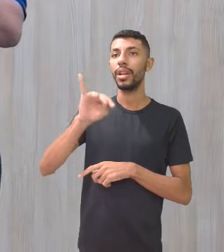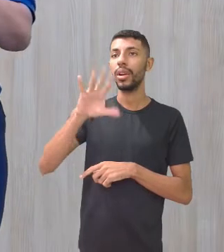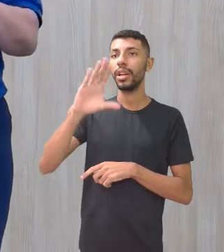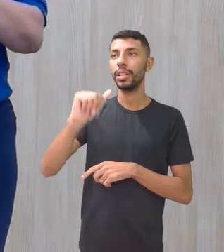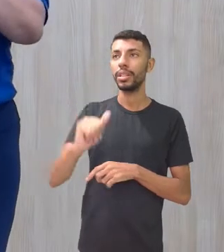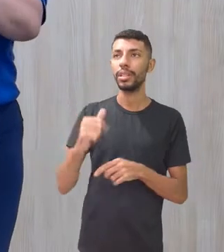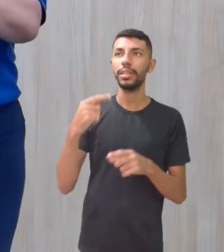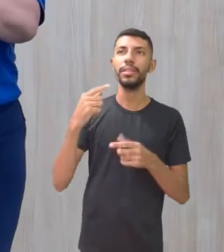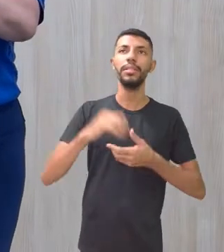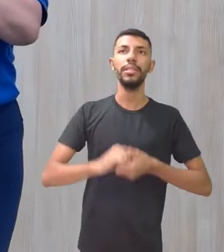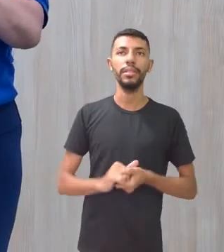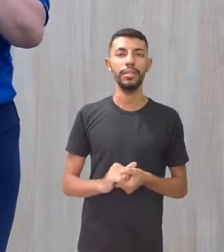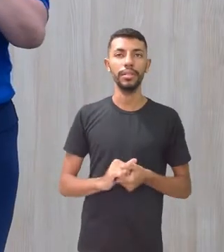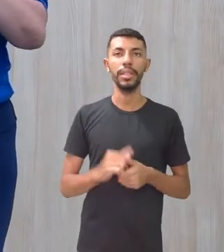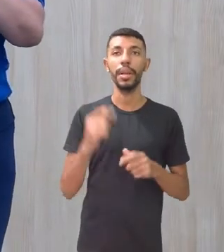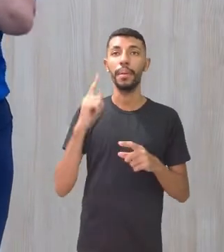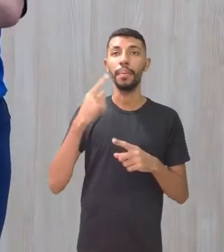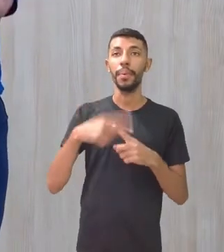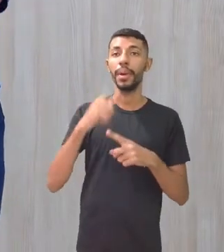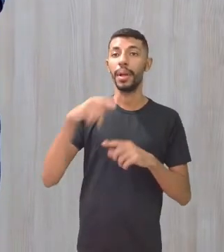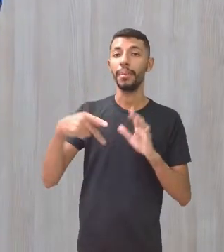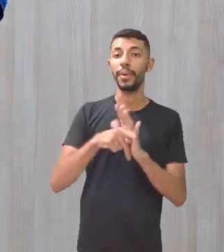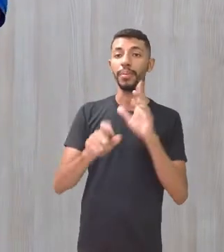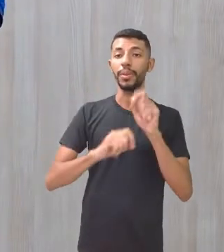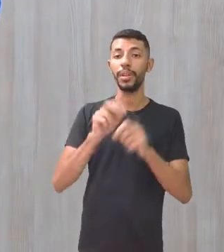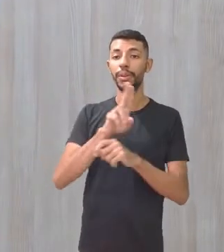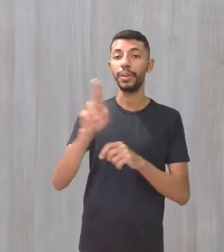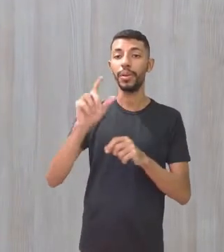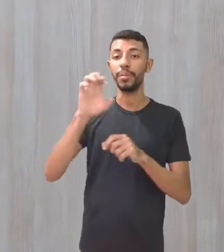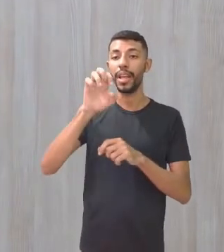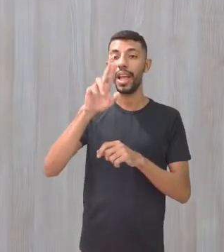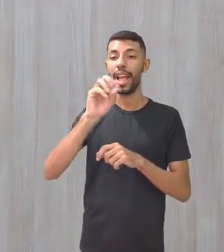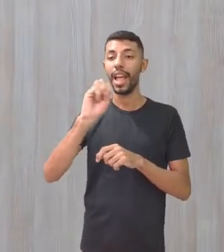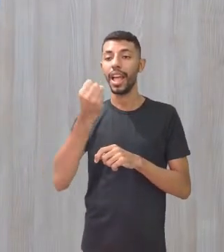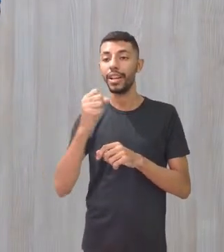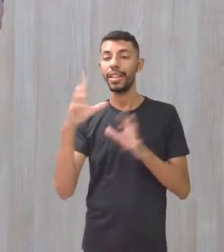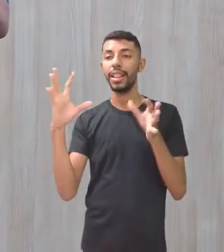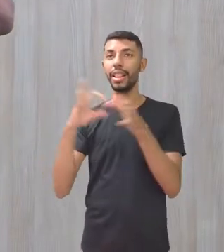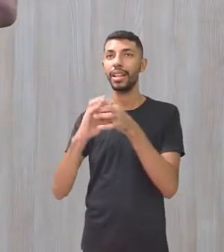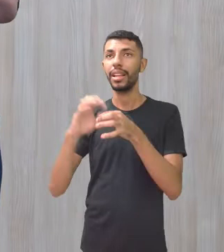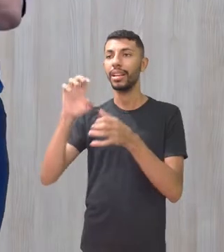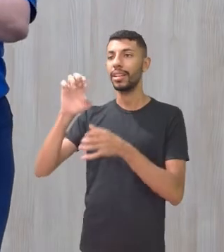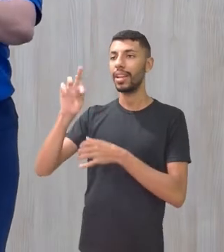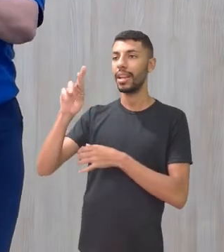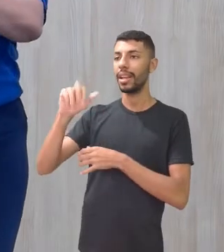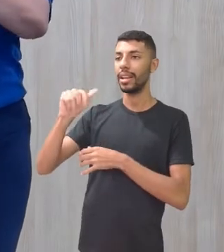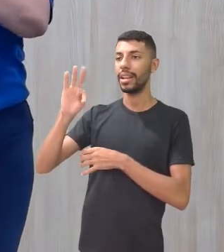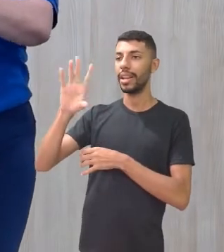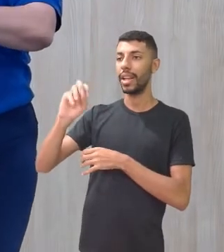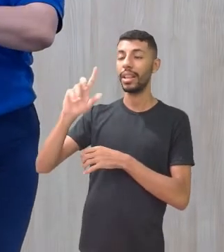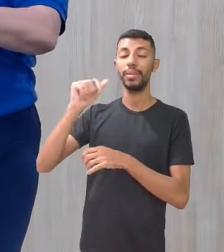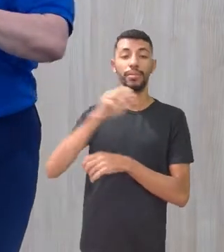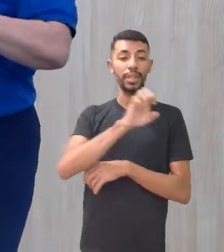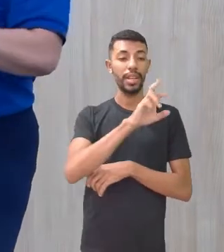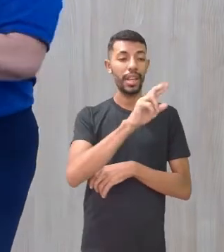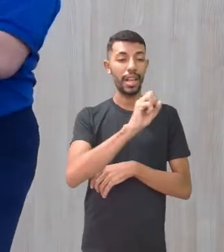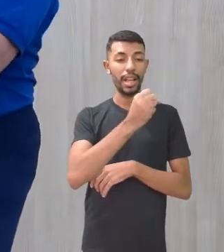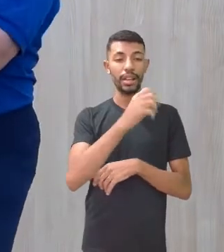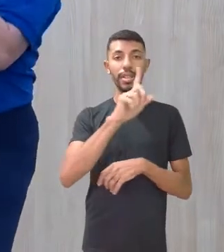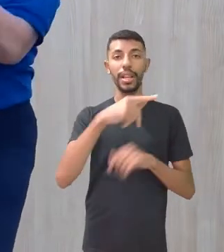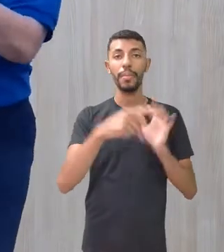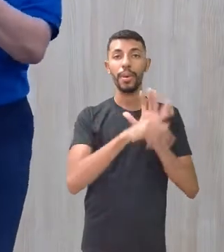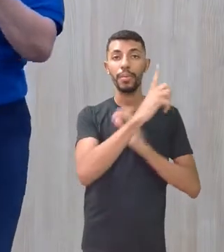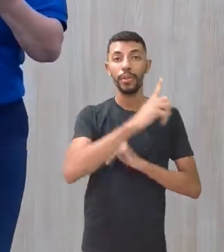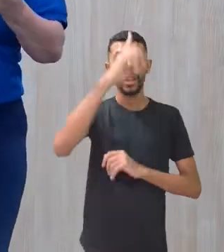Eros, o nome dela já vem daí, de Eros. Erato vem de Eros, que era o deus do amor, ok?